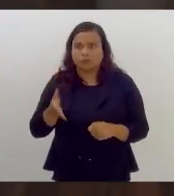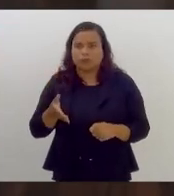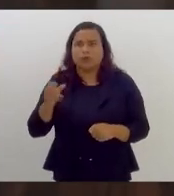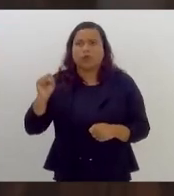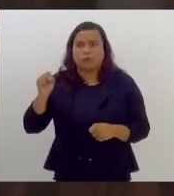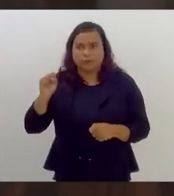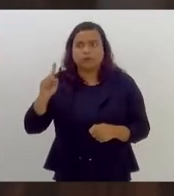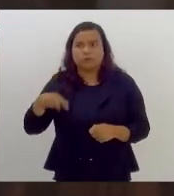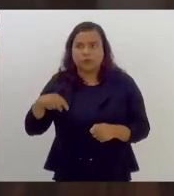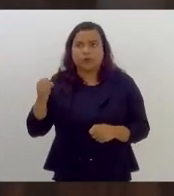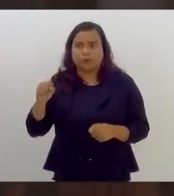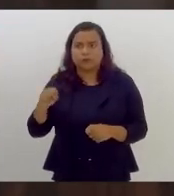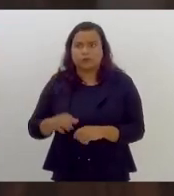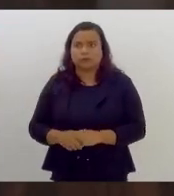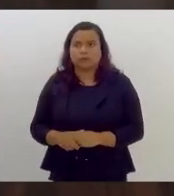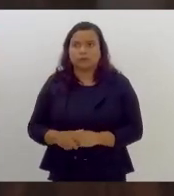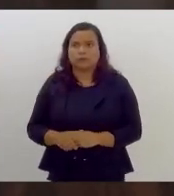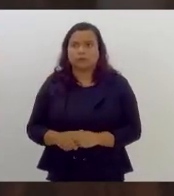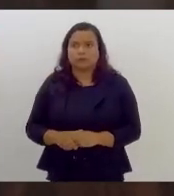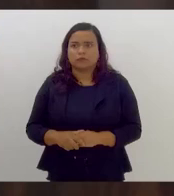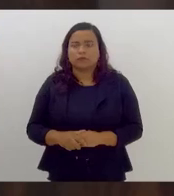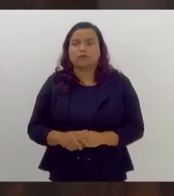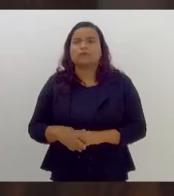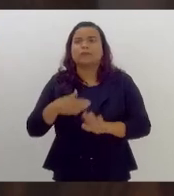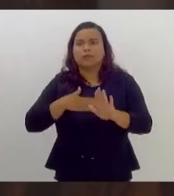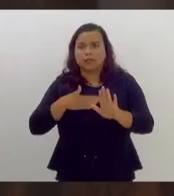8. Espera aí.